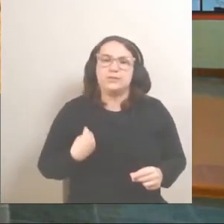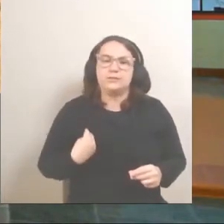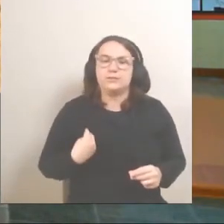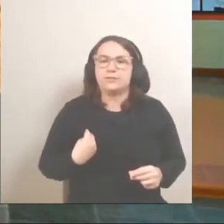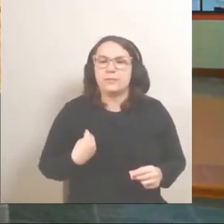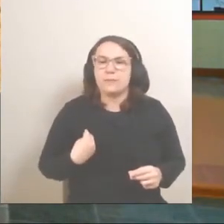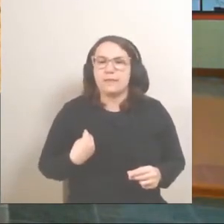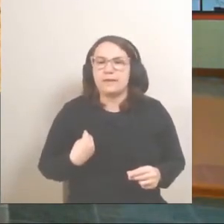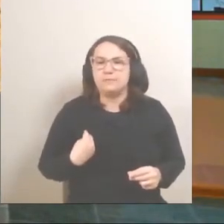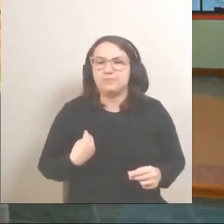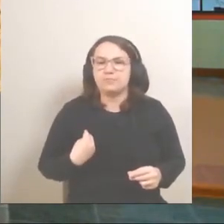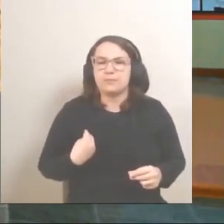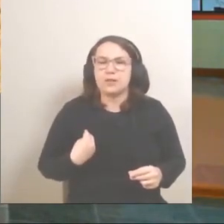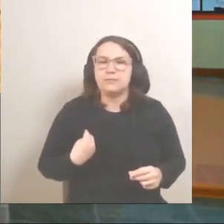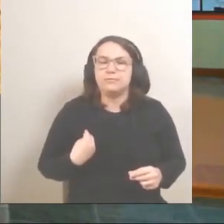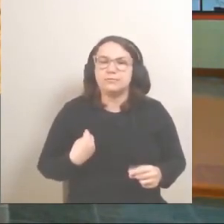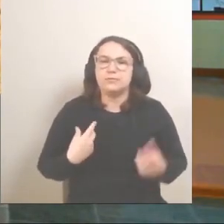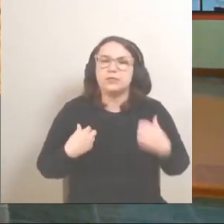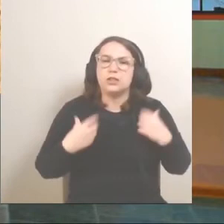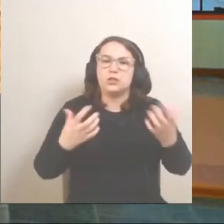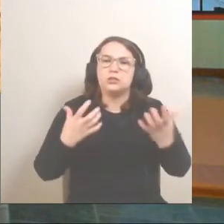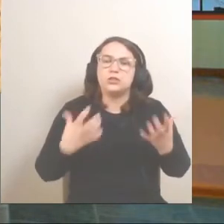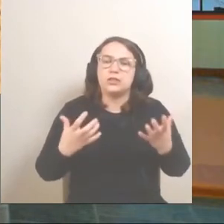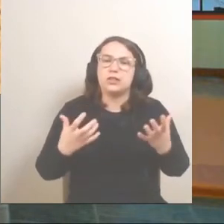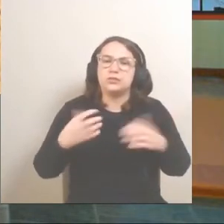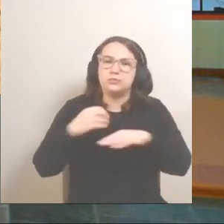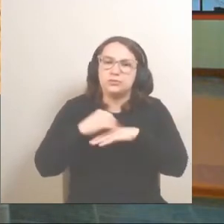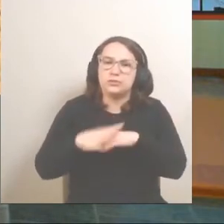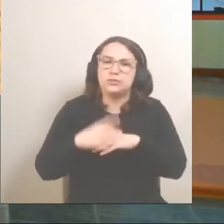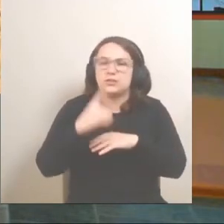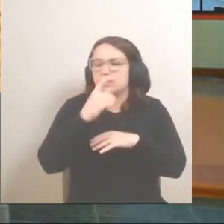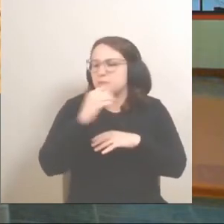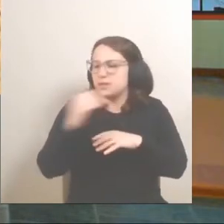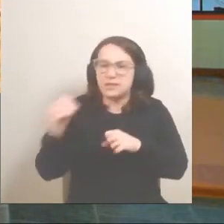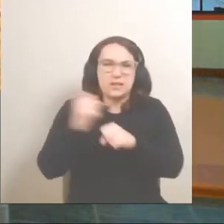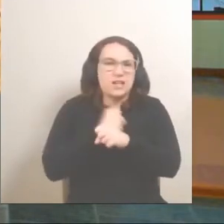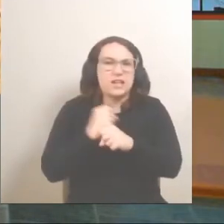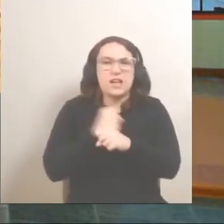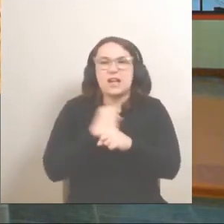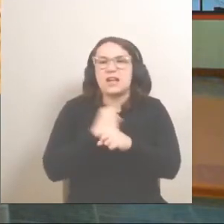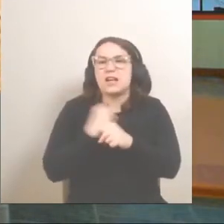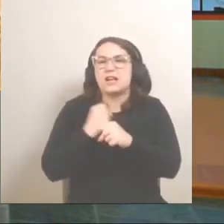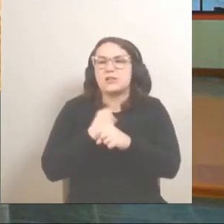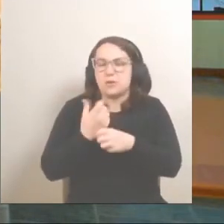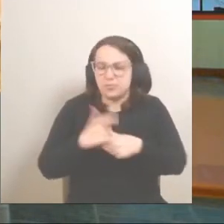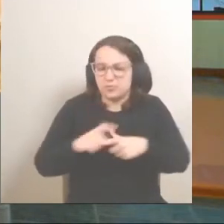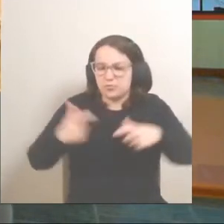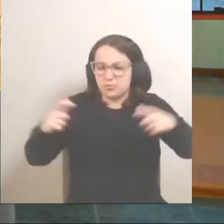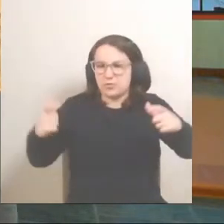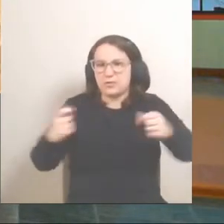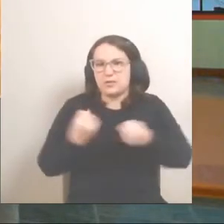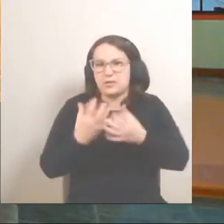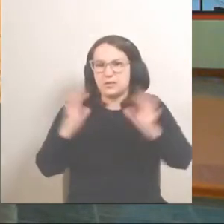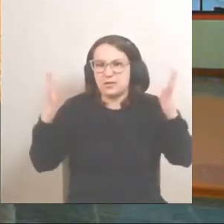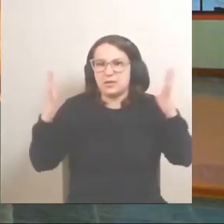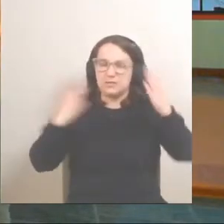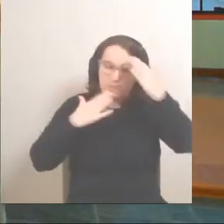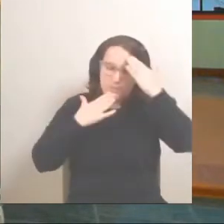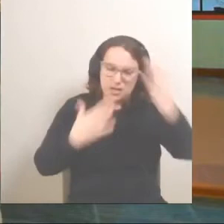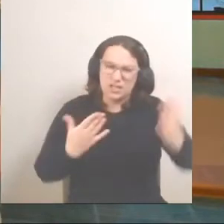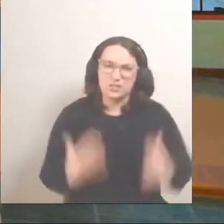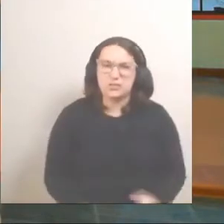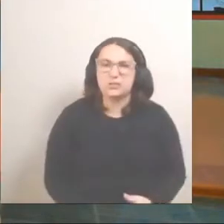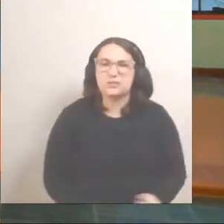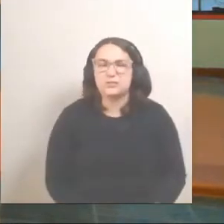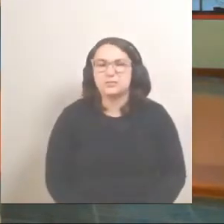o que eu mais quero deixar é que venham mais 100 anos mais próximo para esse bairro. Obrigado.